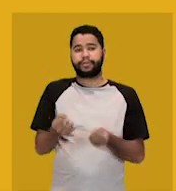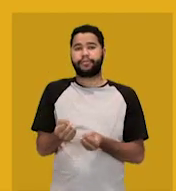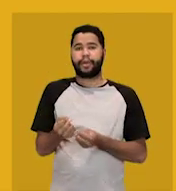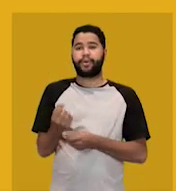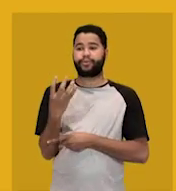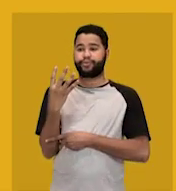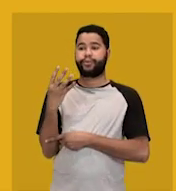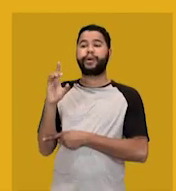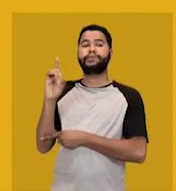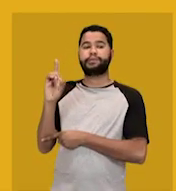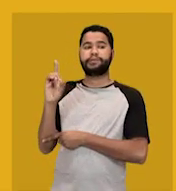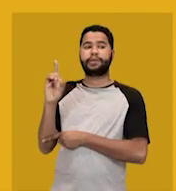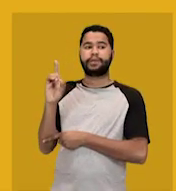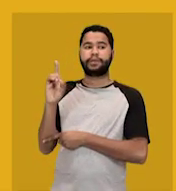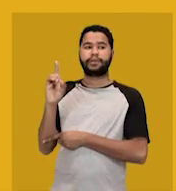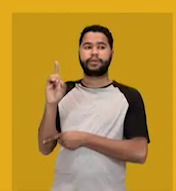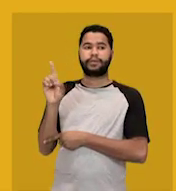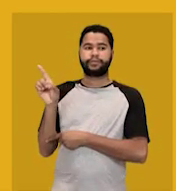Ds: